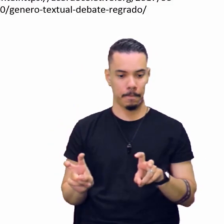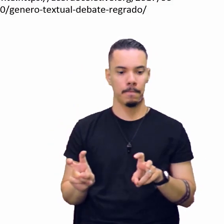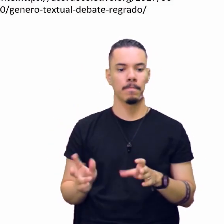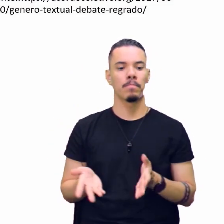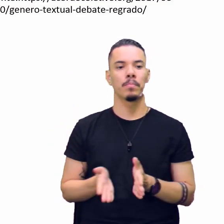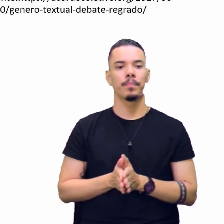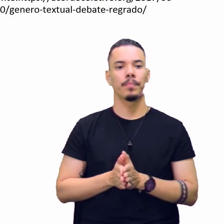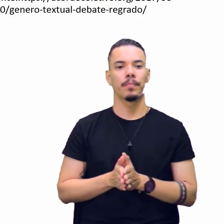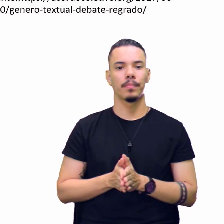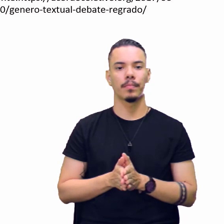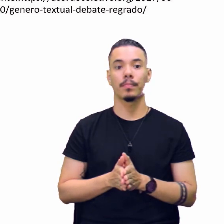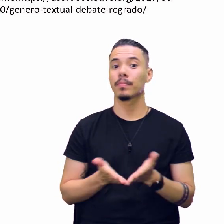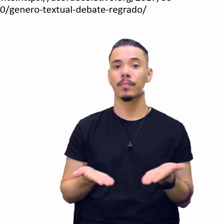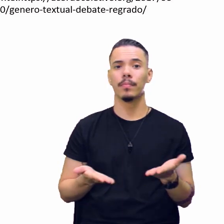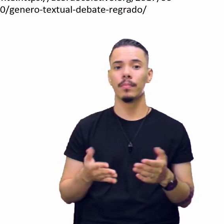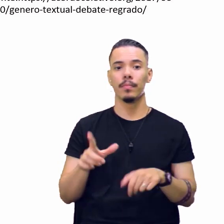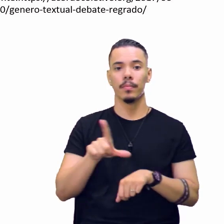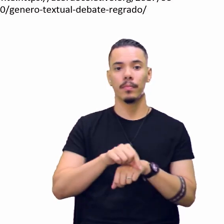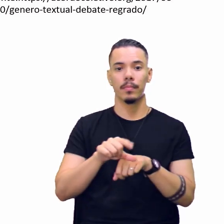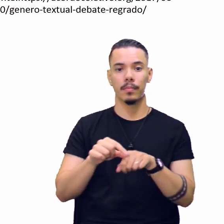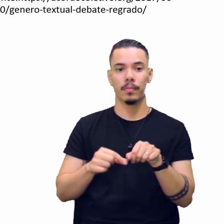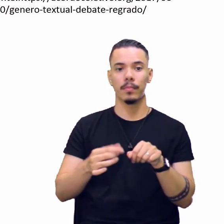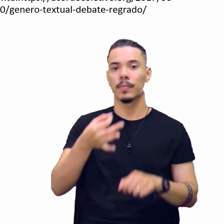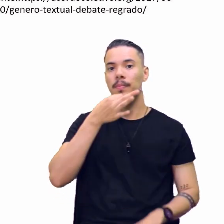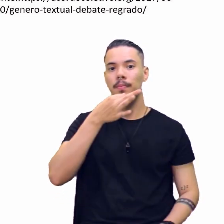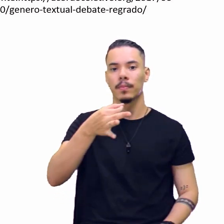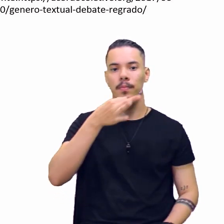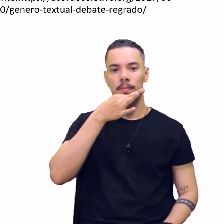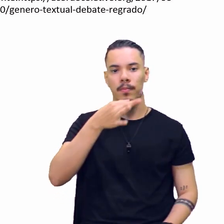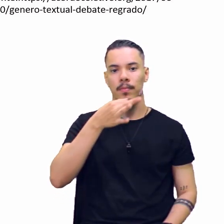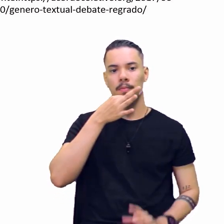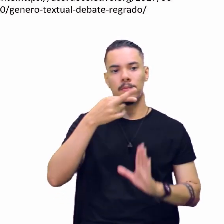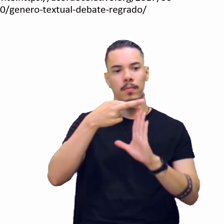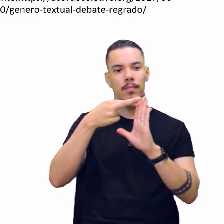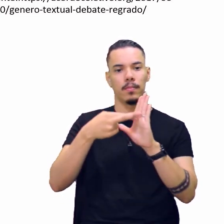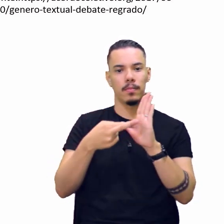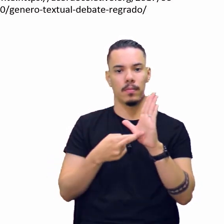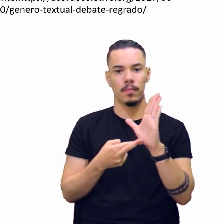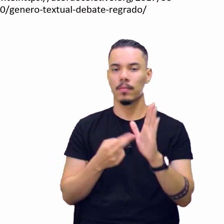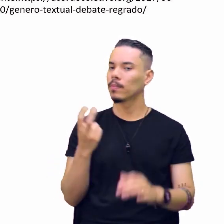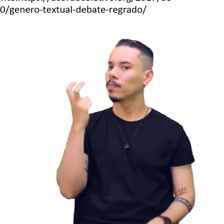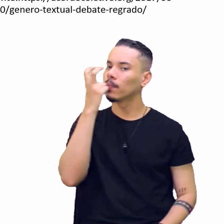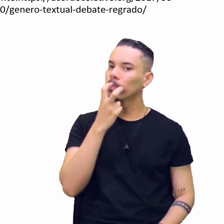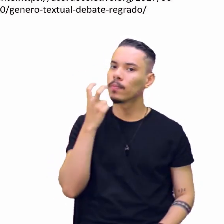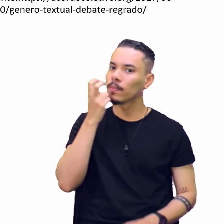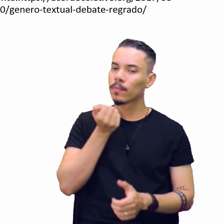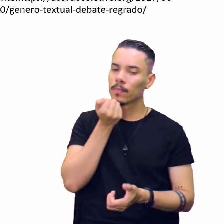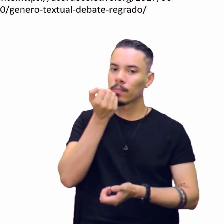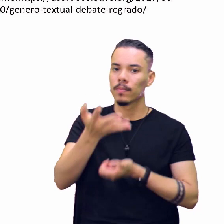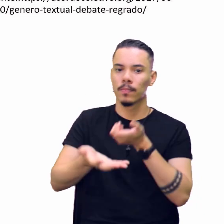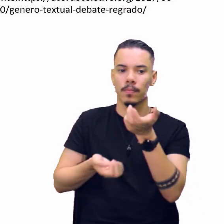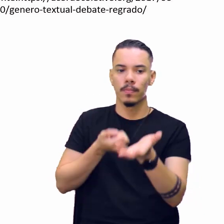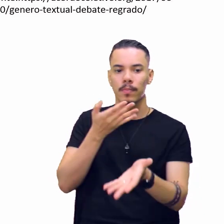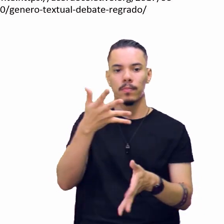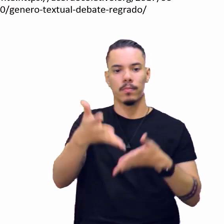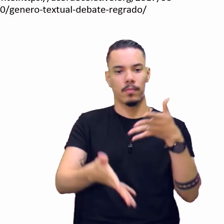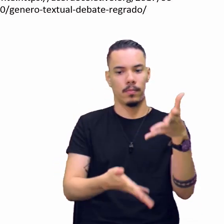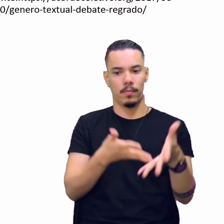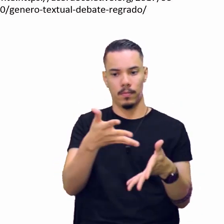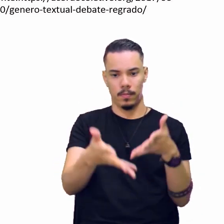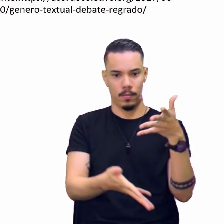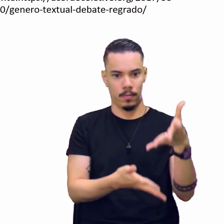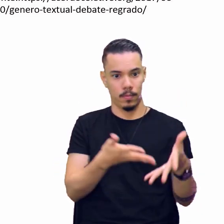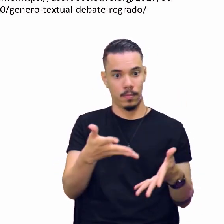Debate de opinião regrada, argumentação através da oralidade. Debate, então já sabe que vai